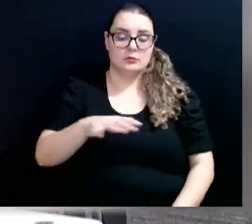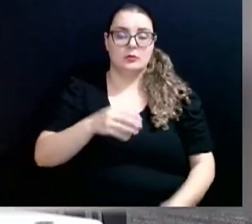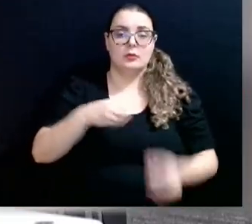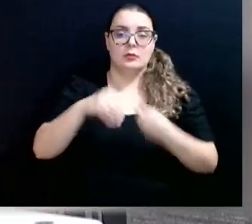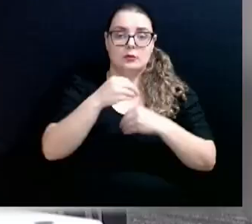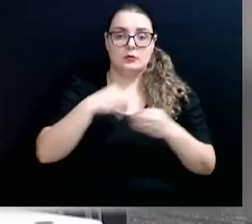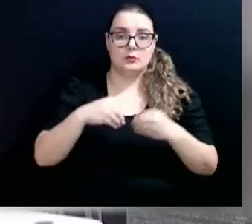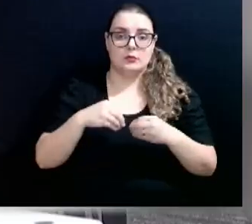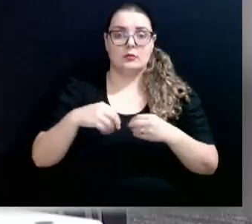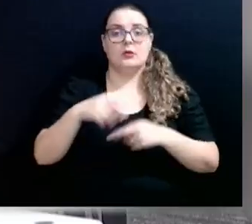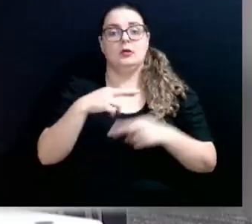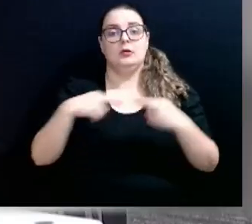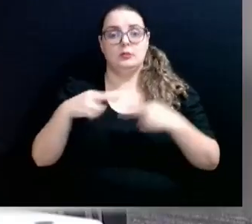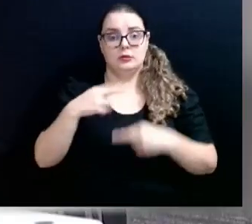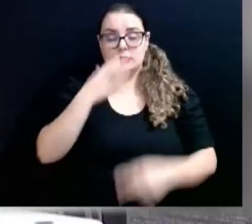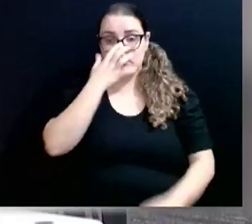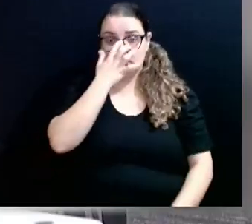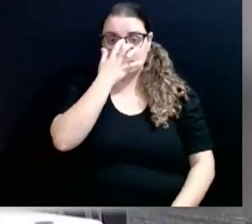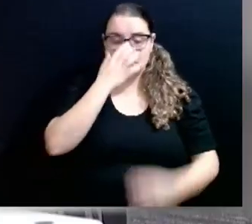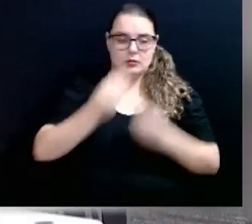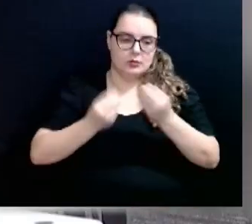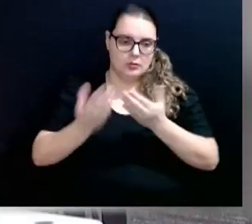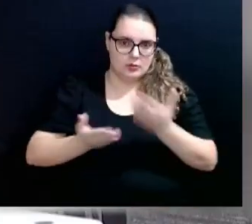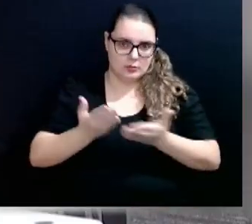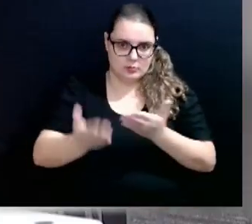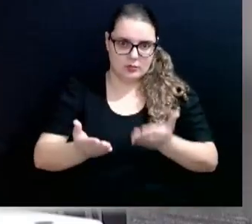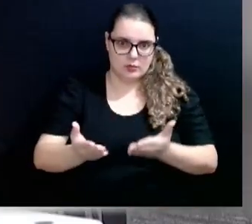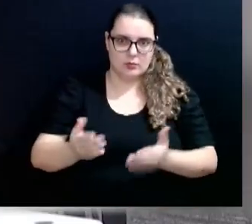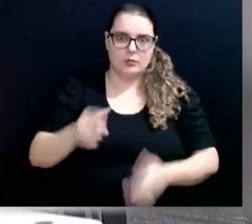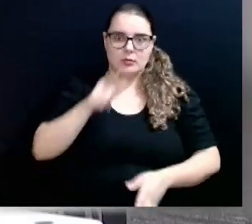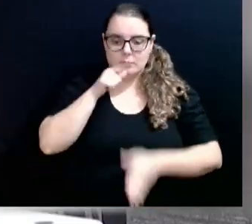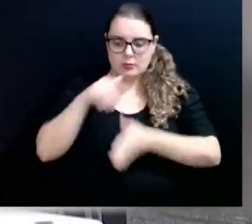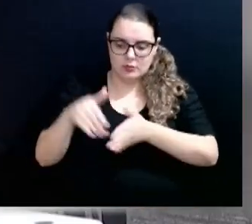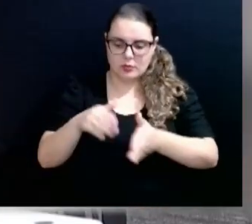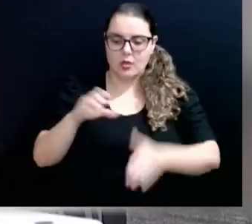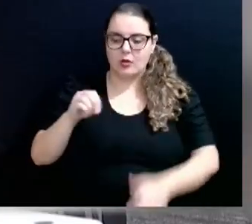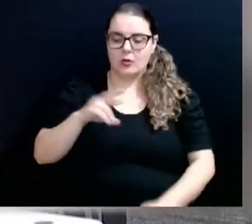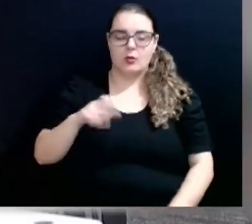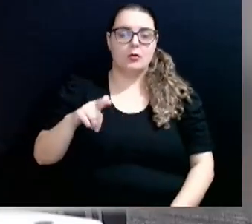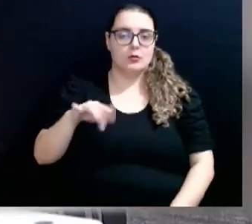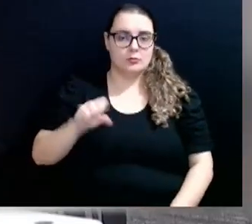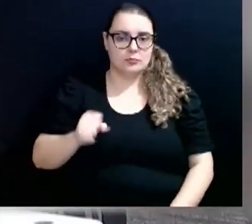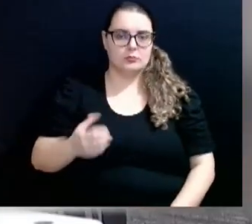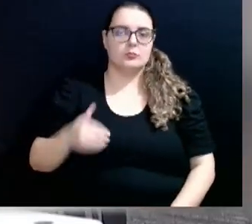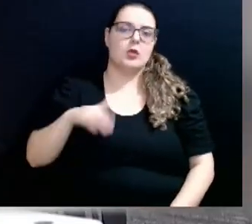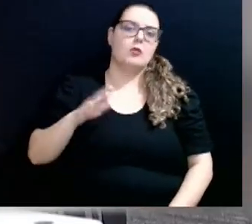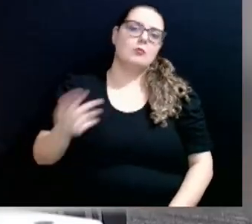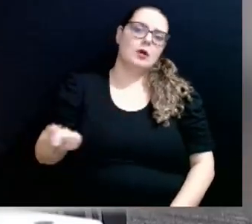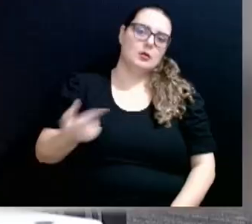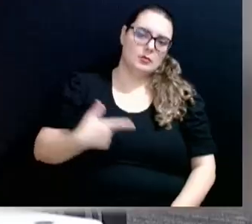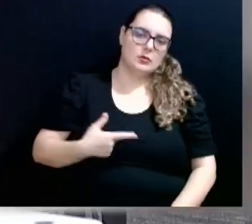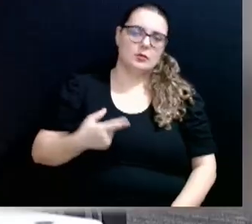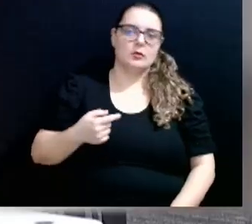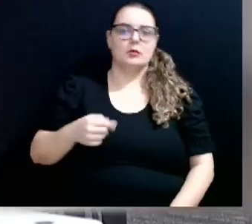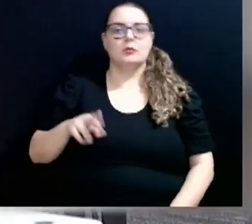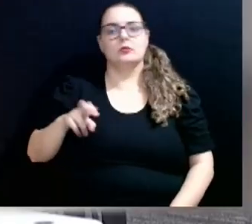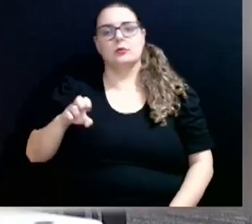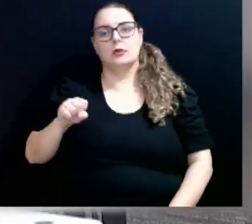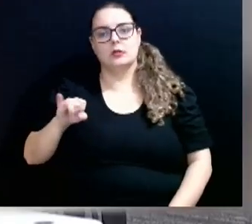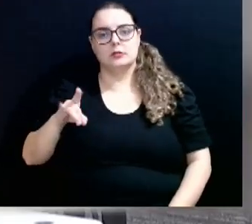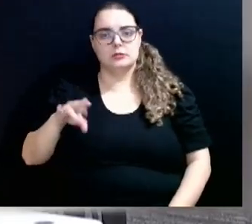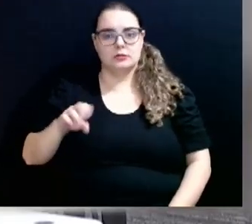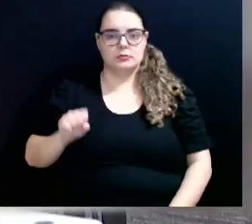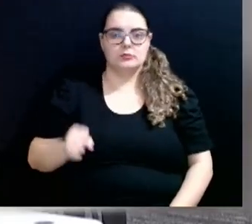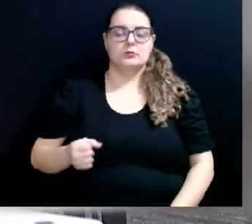relacionada a como a gente lida com os nossos rios, nossos córregos, então vai para além apenas da questão do resíduo. Eu acho que o desafio